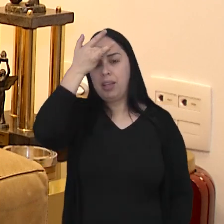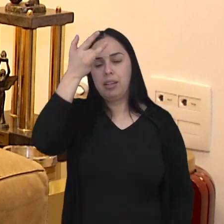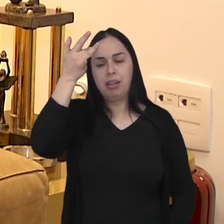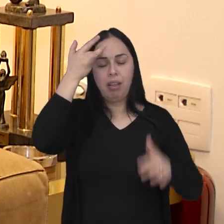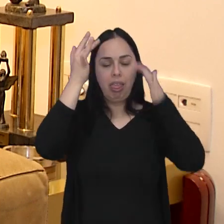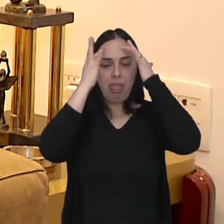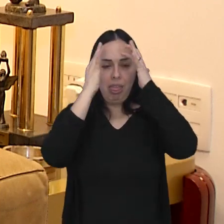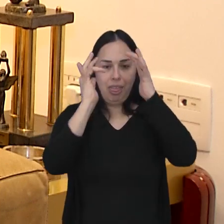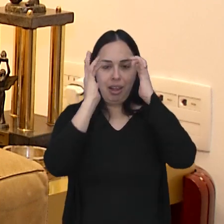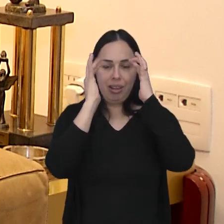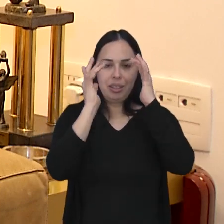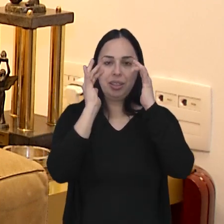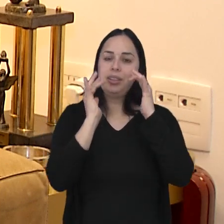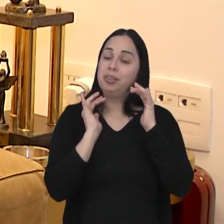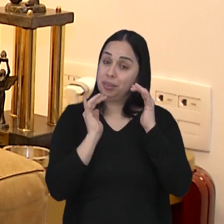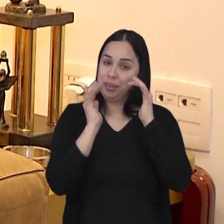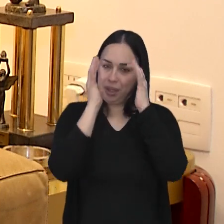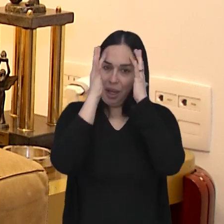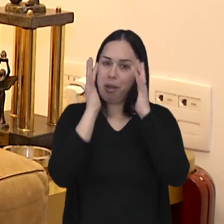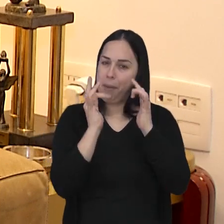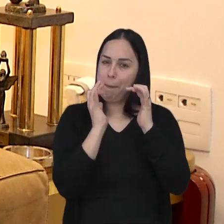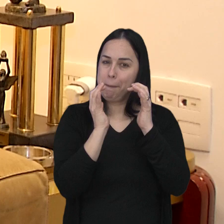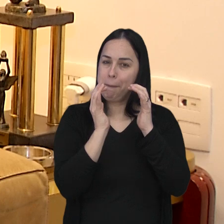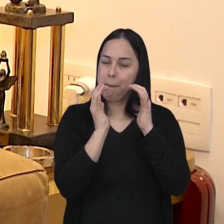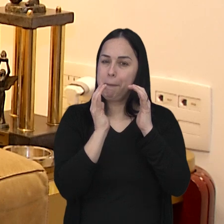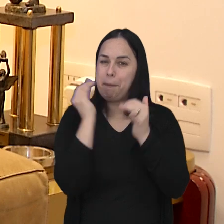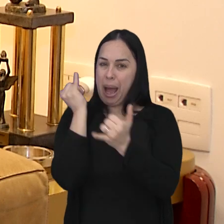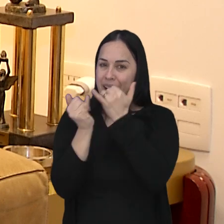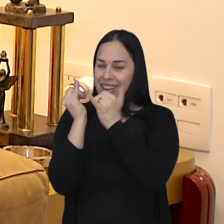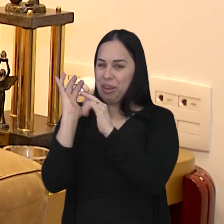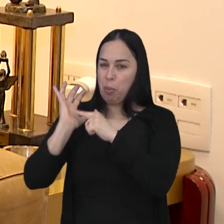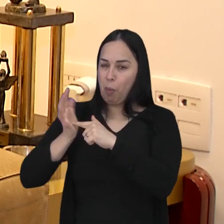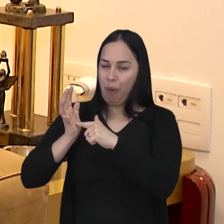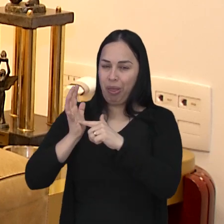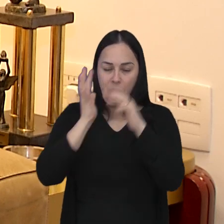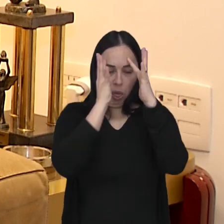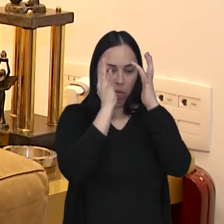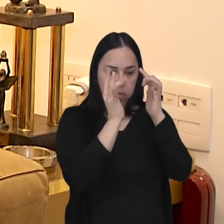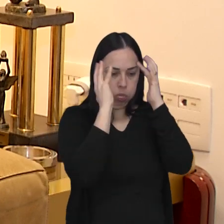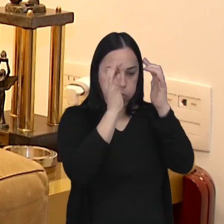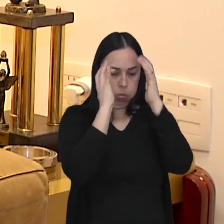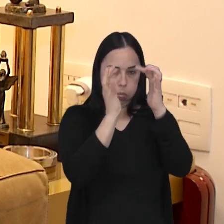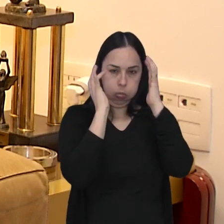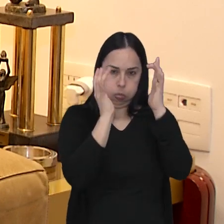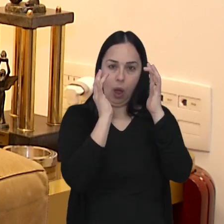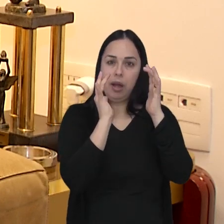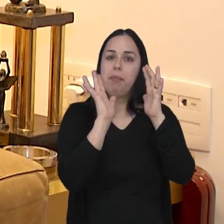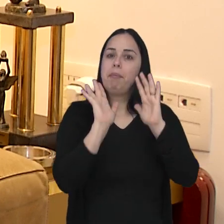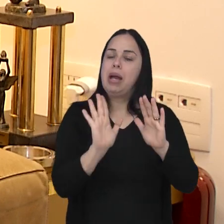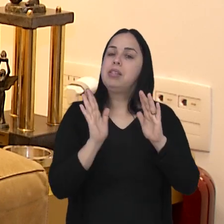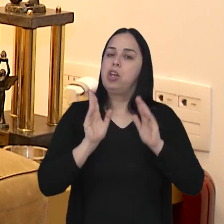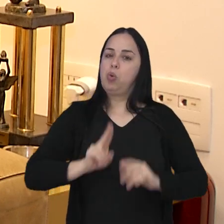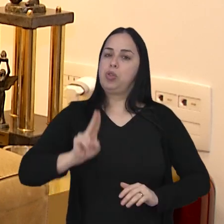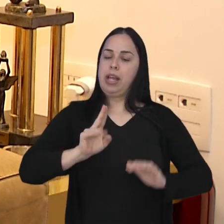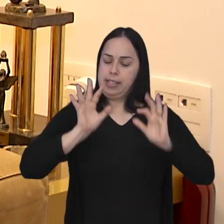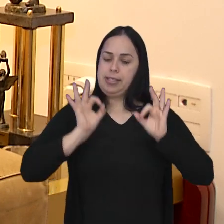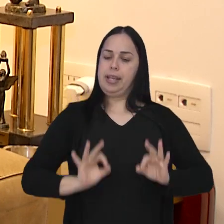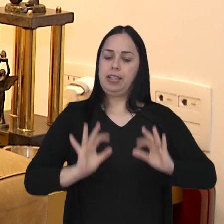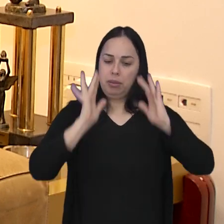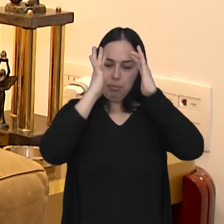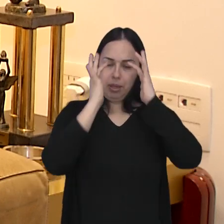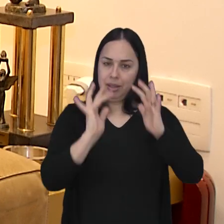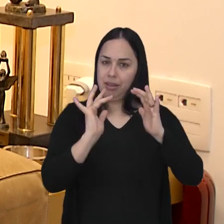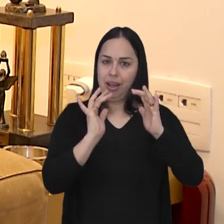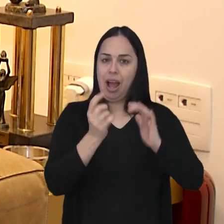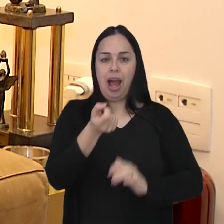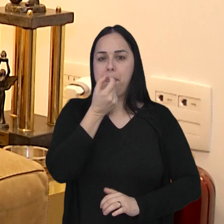que a mente dele, né, consiga trabalhar, porque o cérebro é uma máquina. Então, se você usá-lo de uma forma correta, você